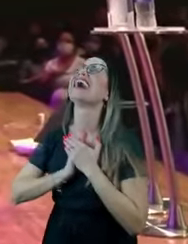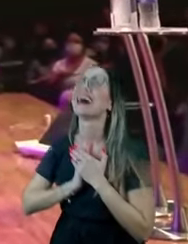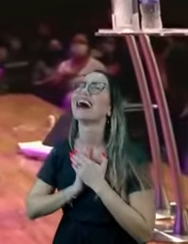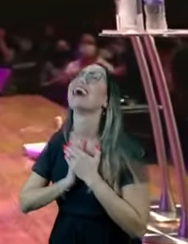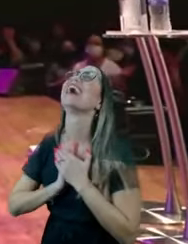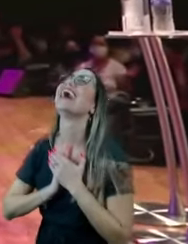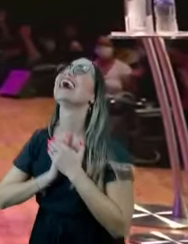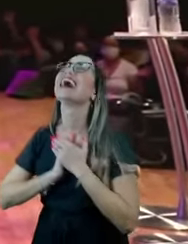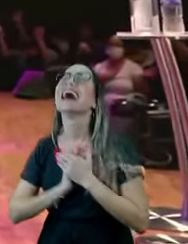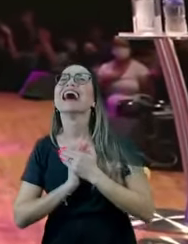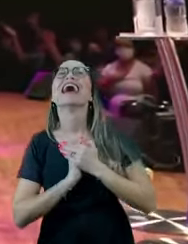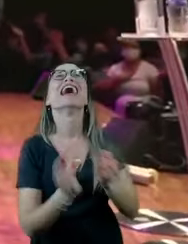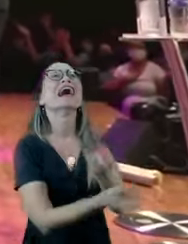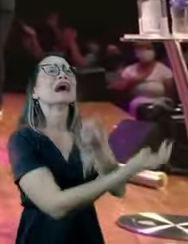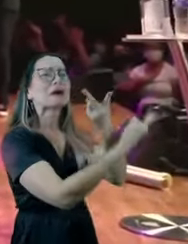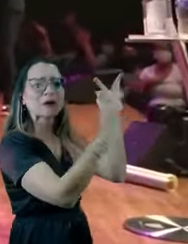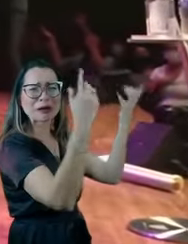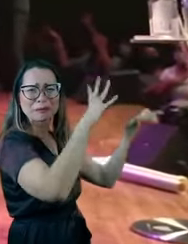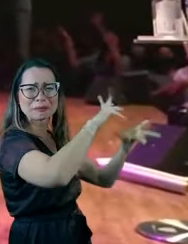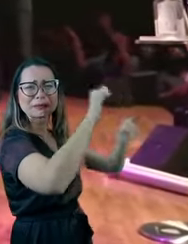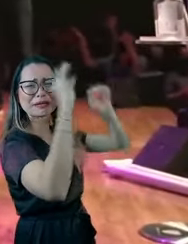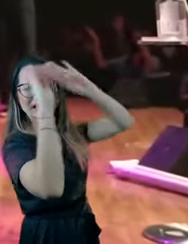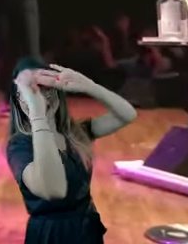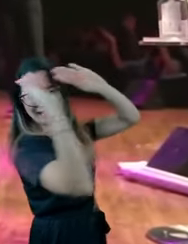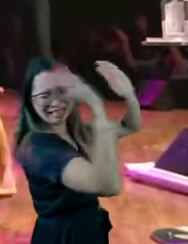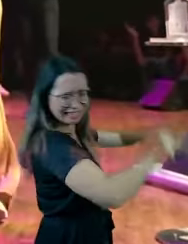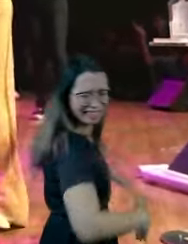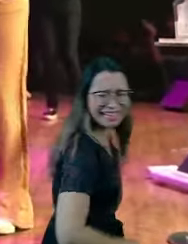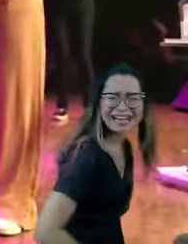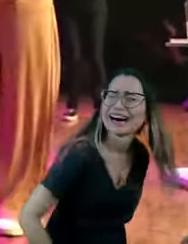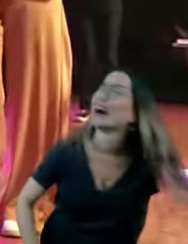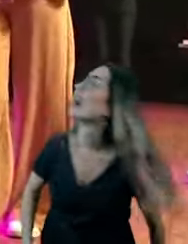Ti. Nada